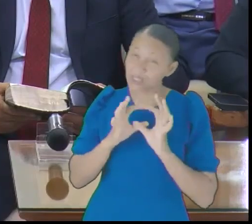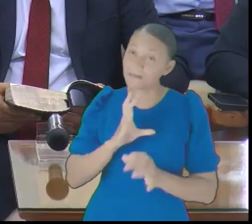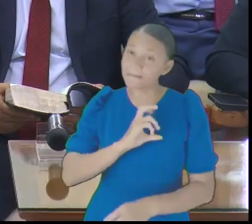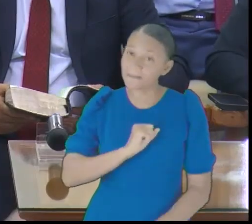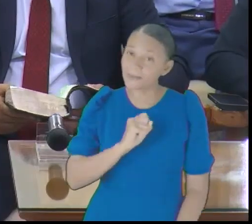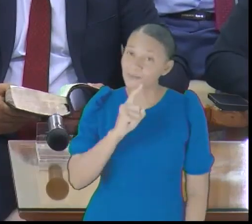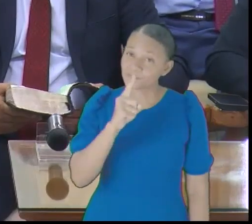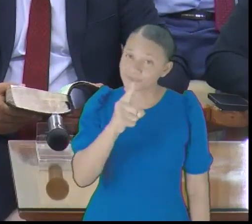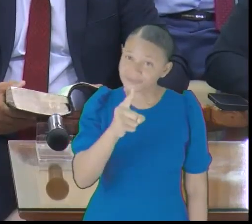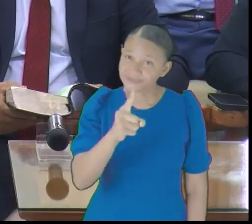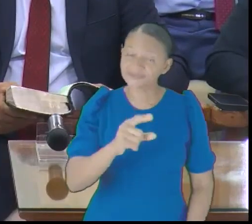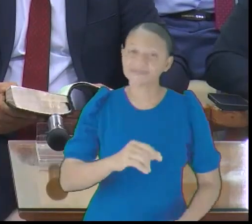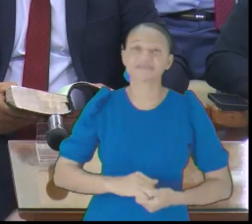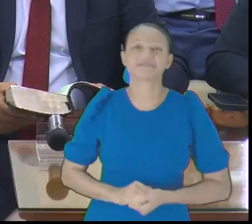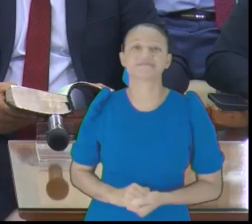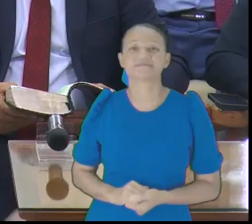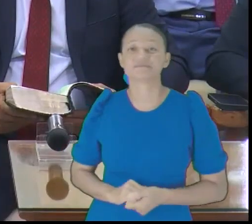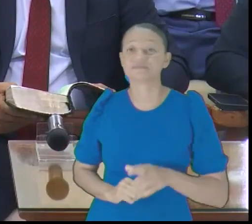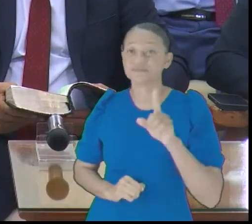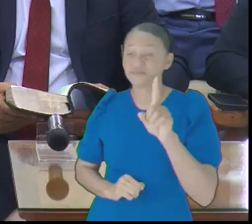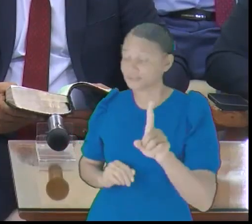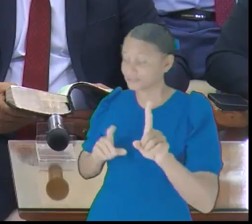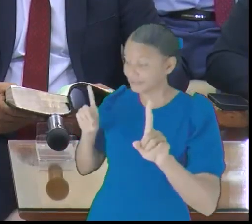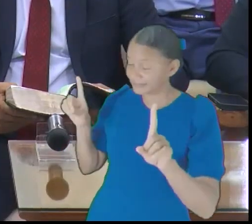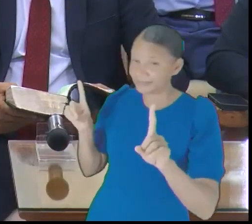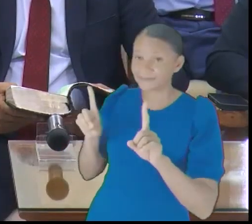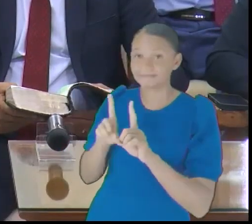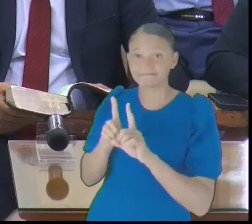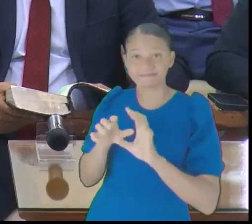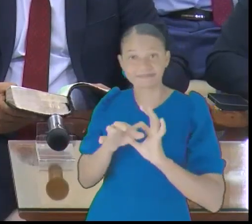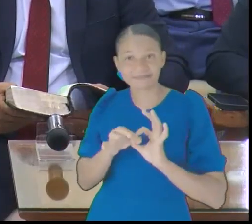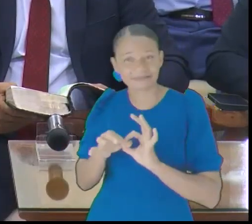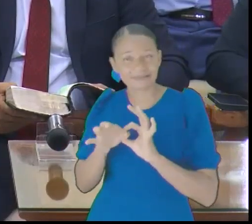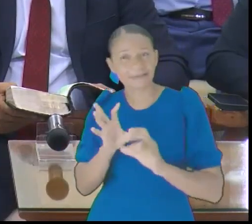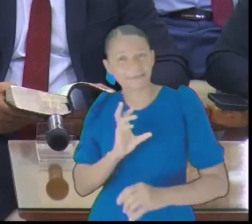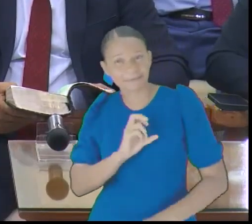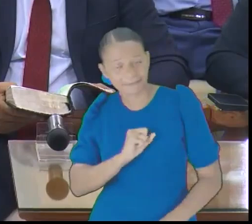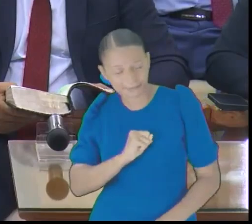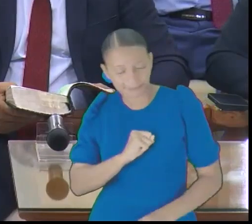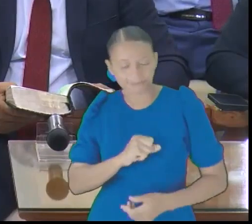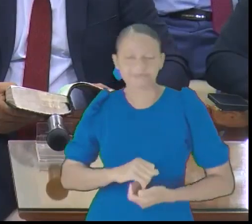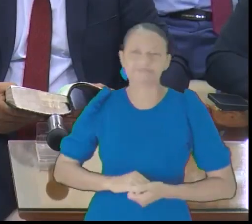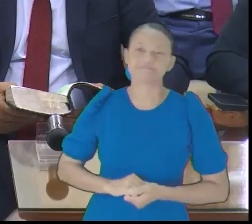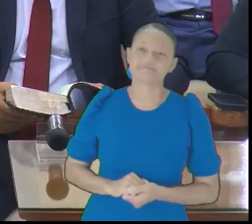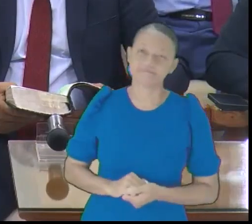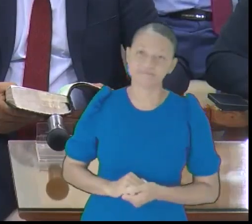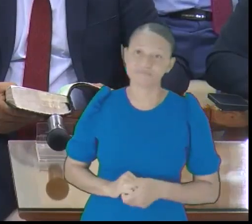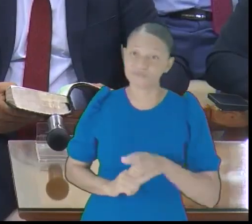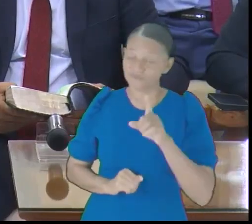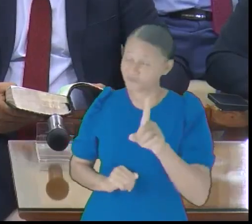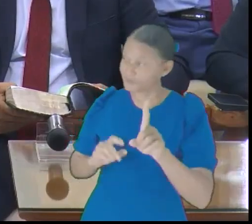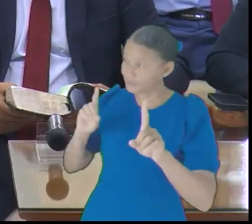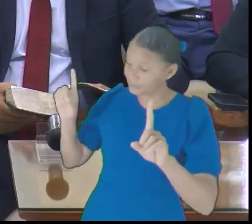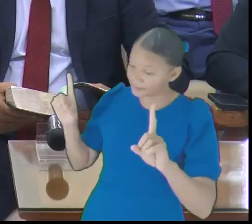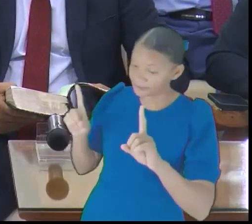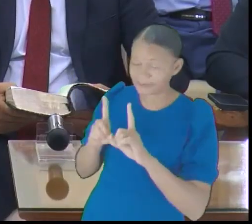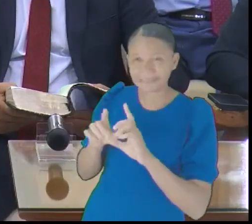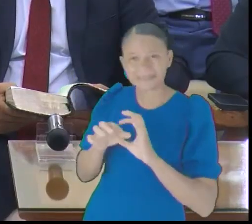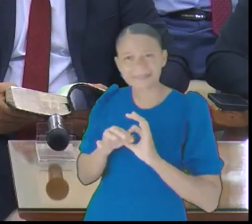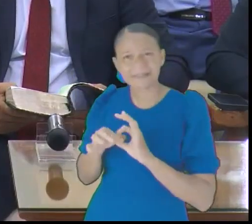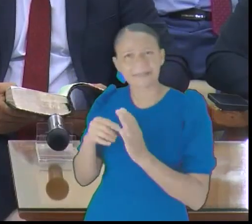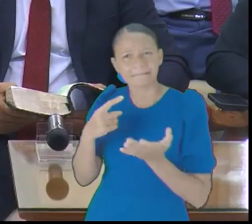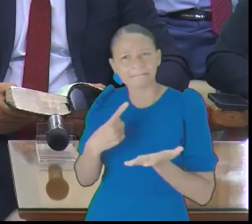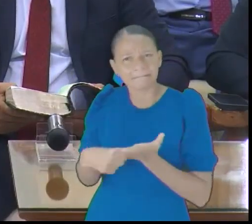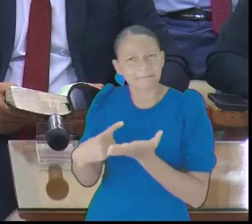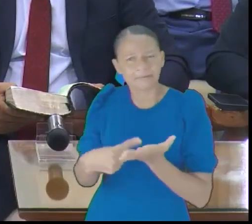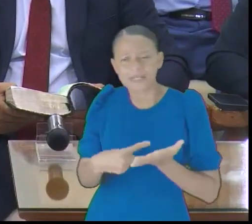você. Entre você e Deus existe uma aliança de amor. Entre você e Deus existe um